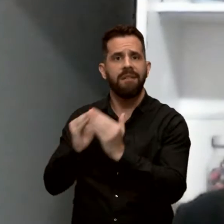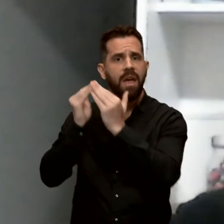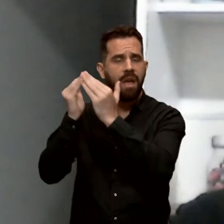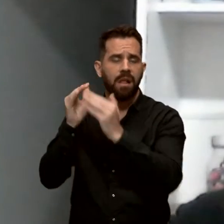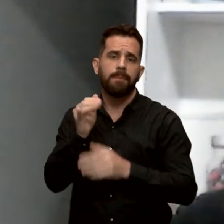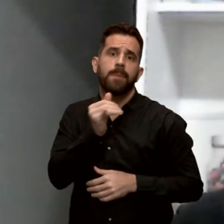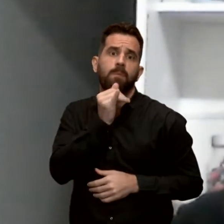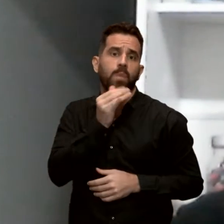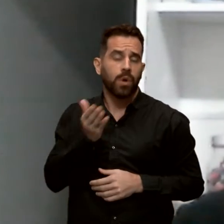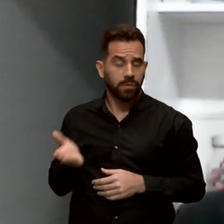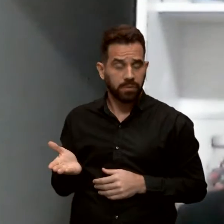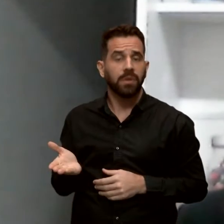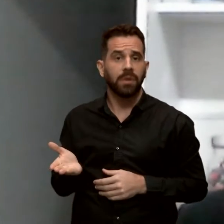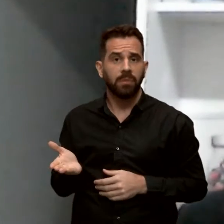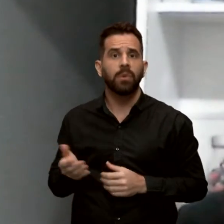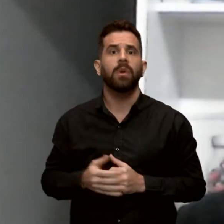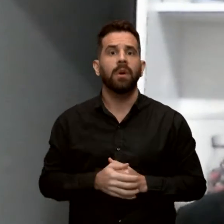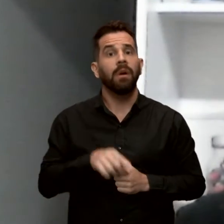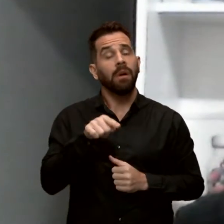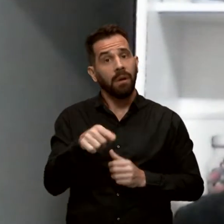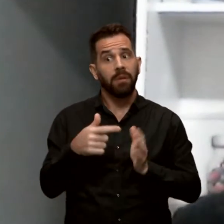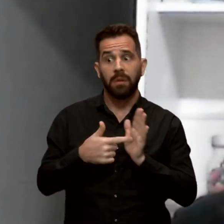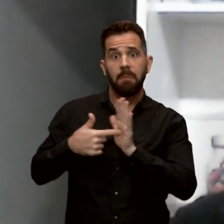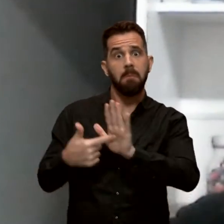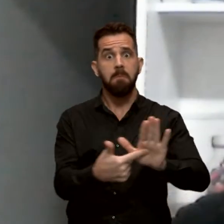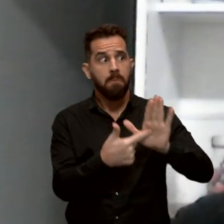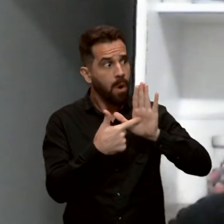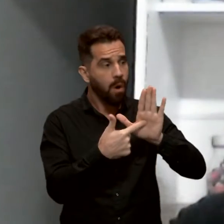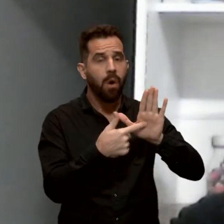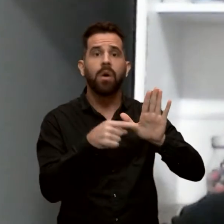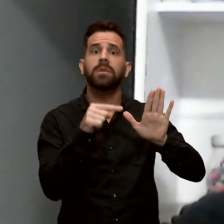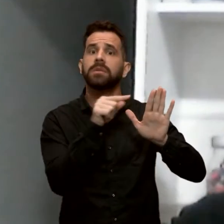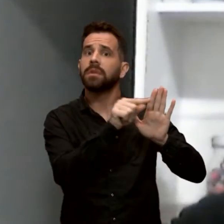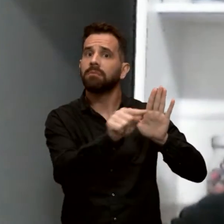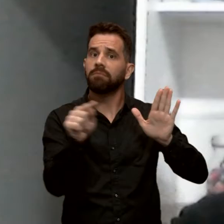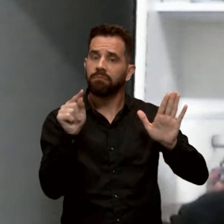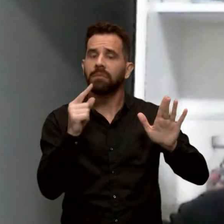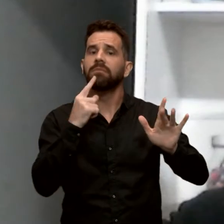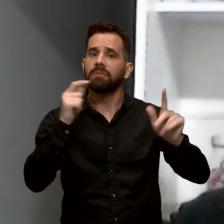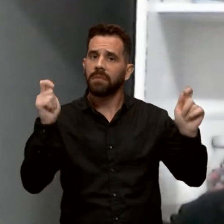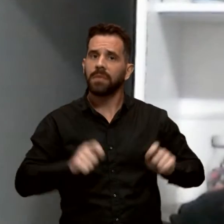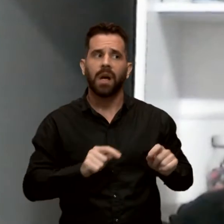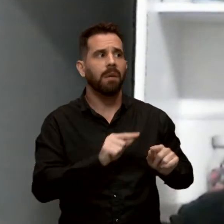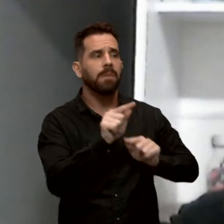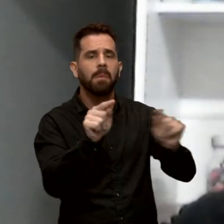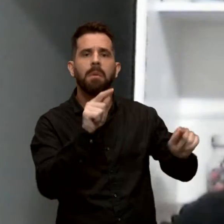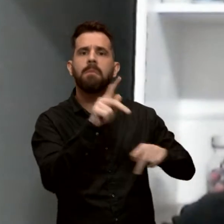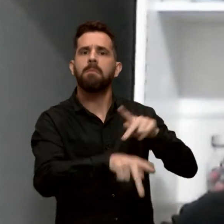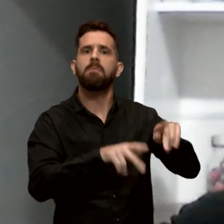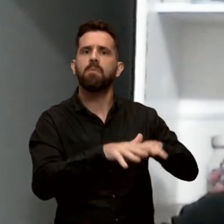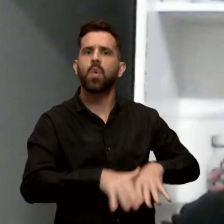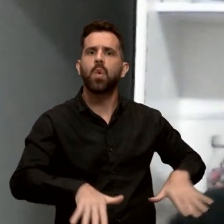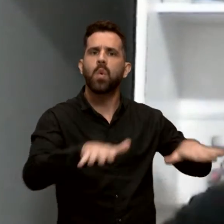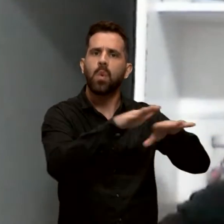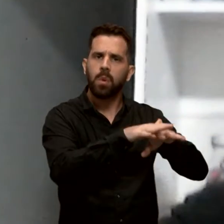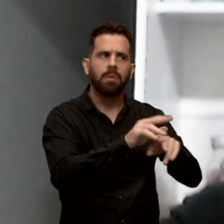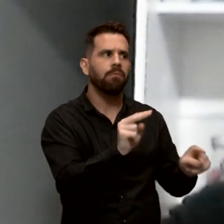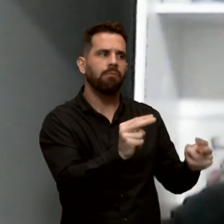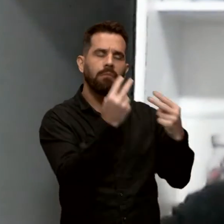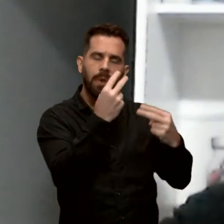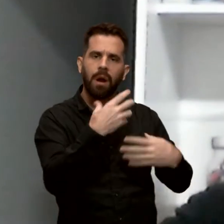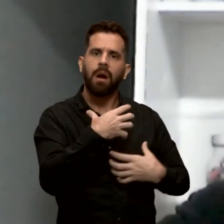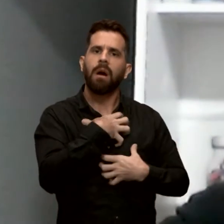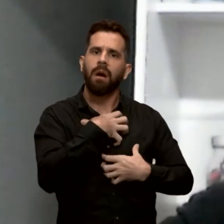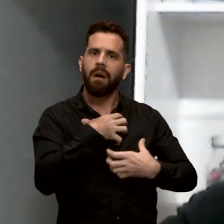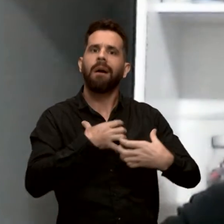né, e essa visibilidade, ela possibilita ainda que o público, em geral, ele desenvolva um sentimento de empatia quanto a